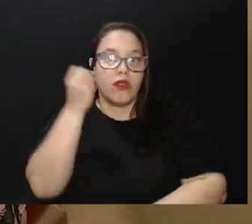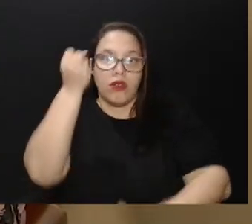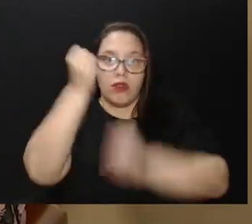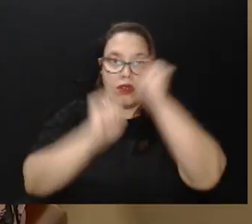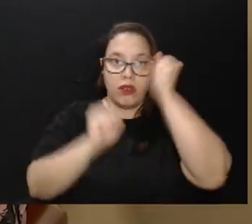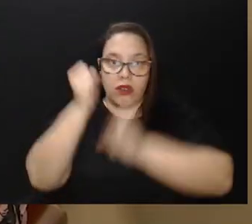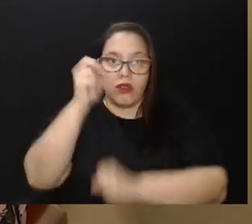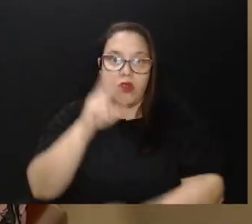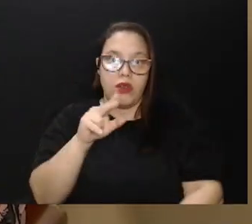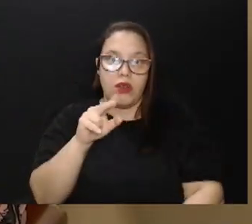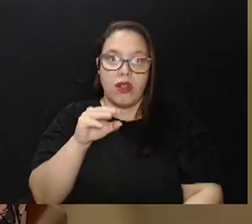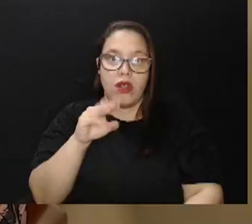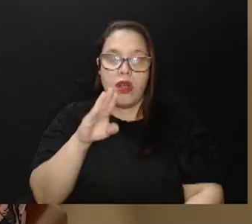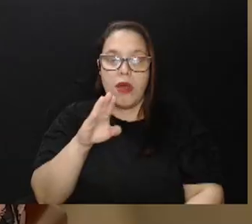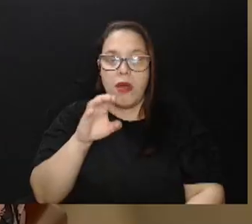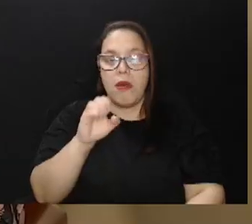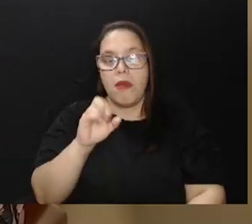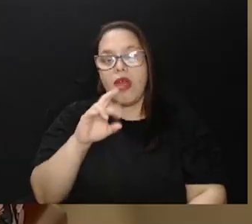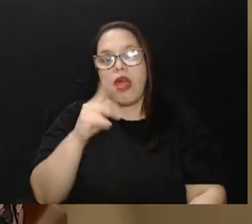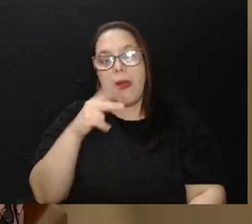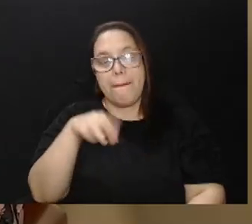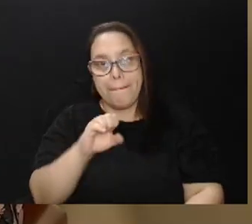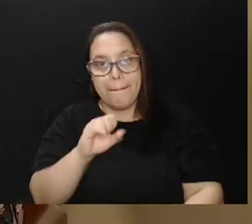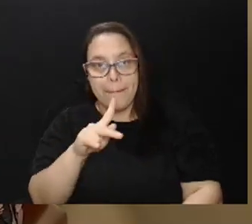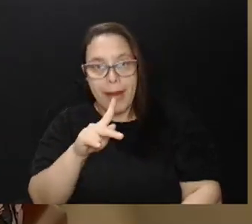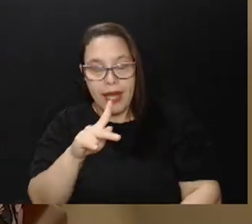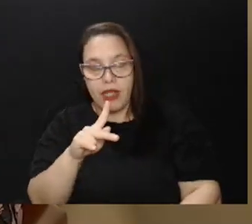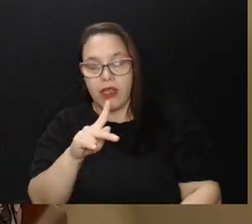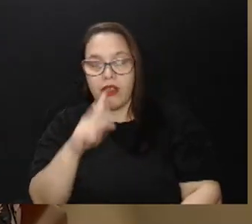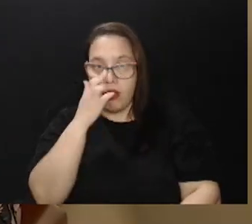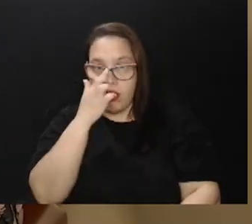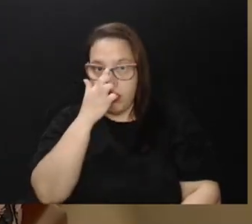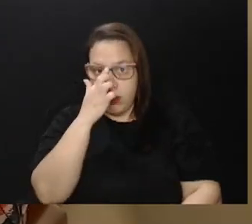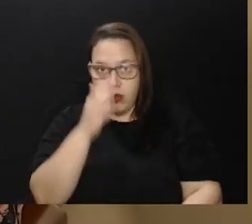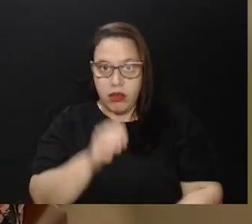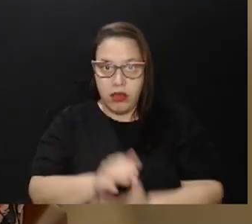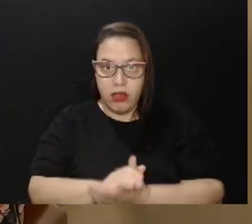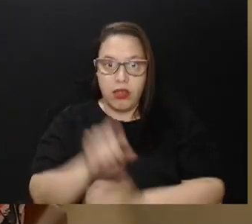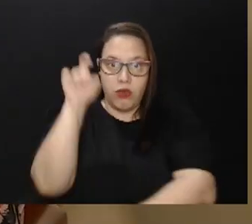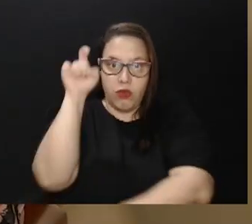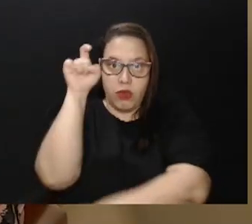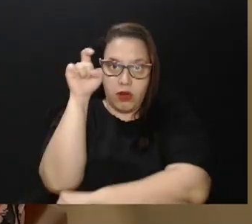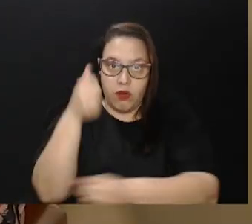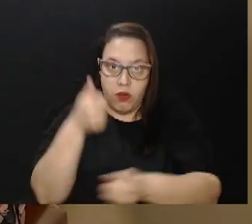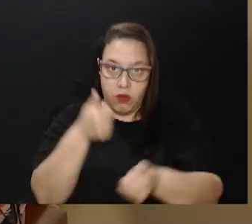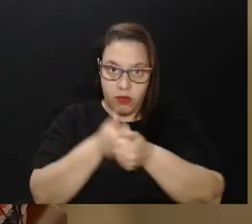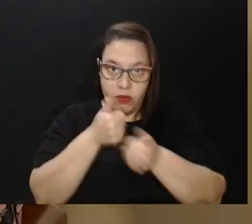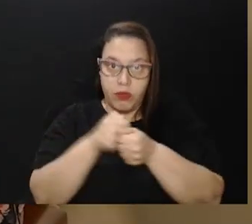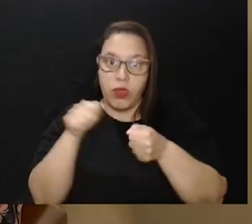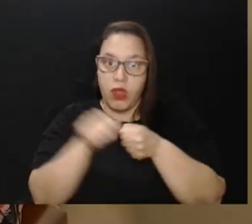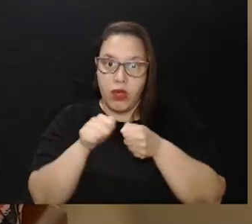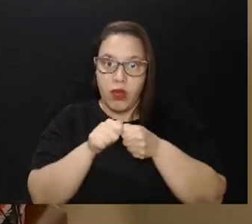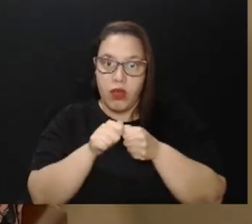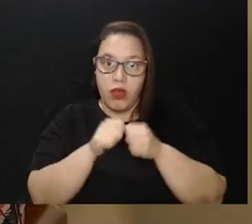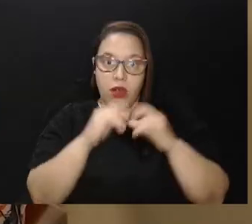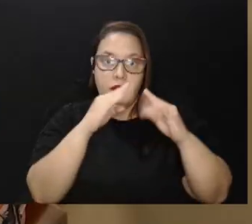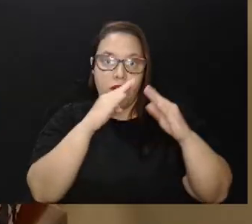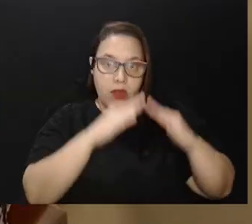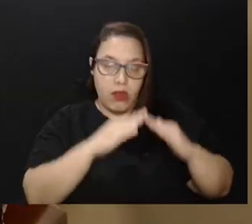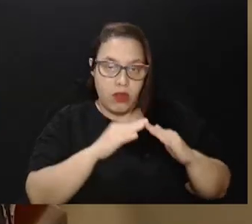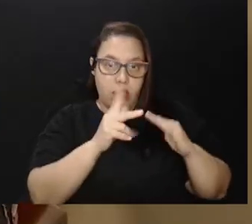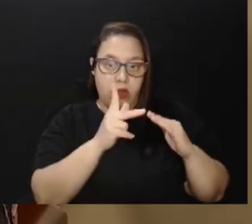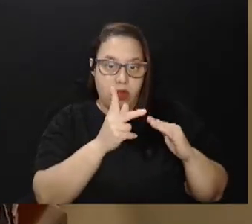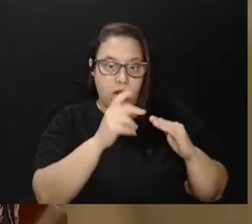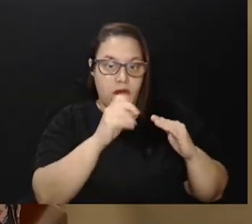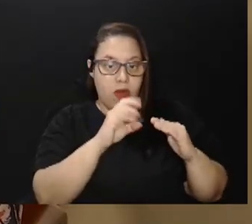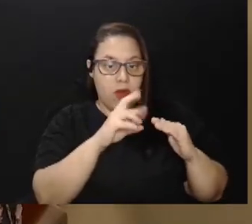Bierenbach, ali perto do Cambuí, ali, fazer uma hospedaria para os imigrantes, mas como eles